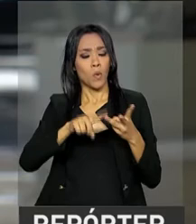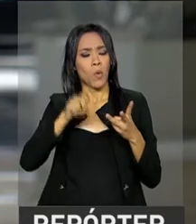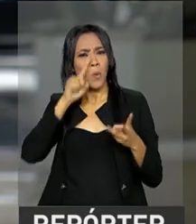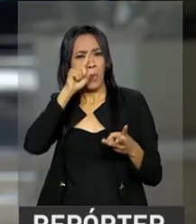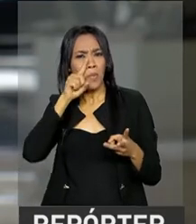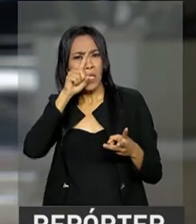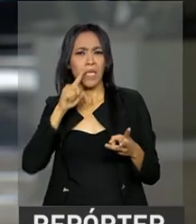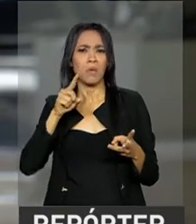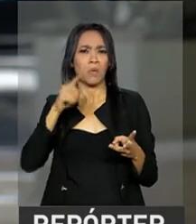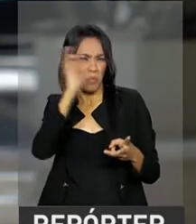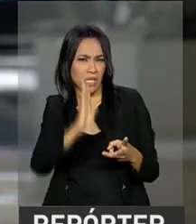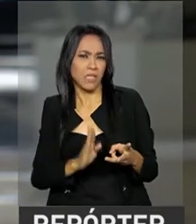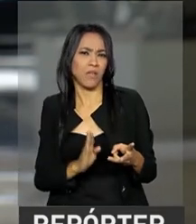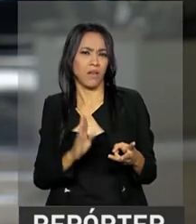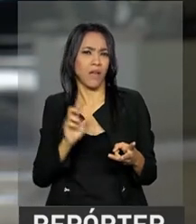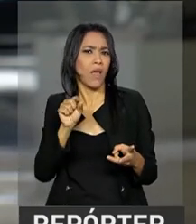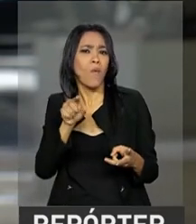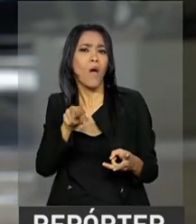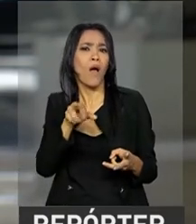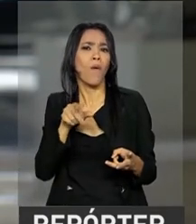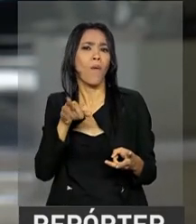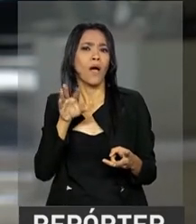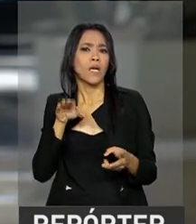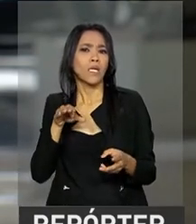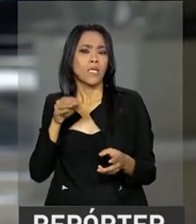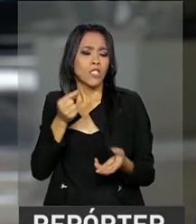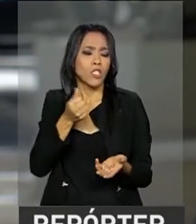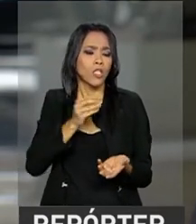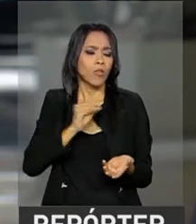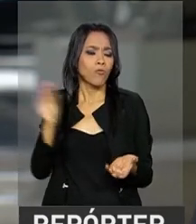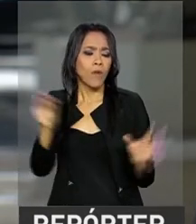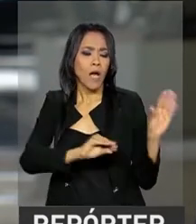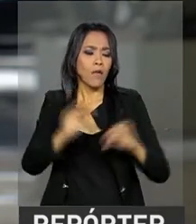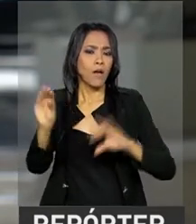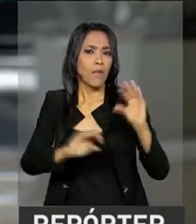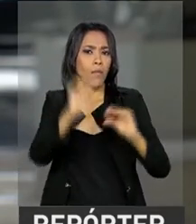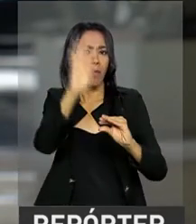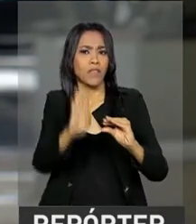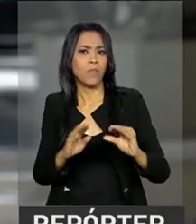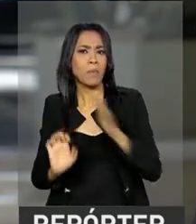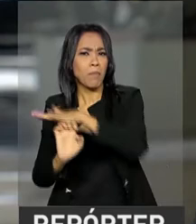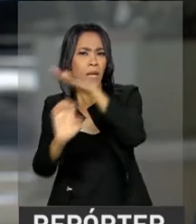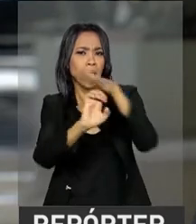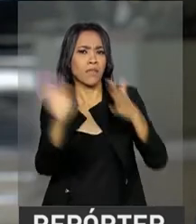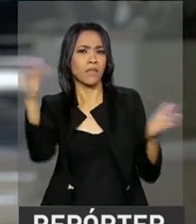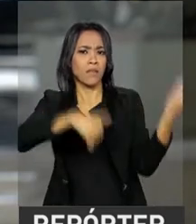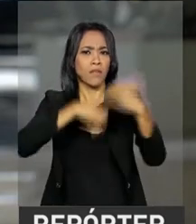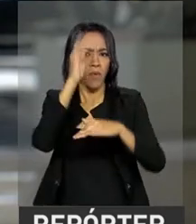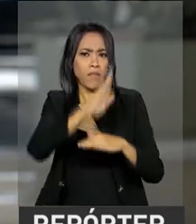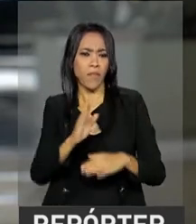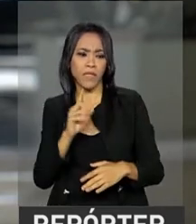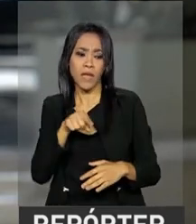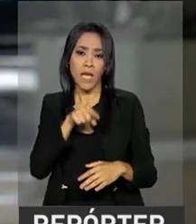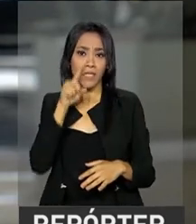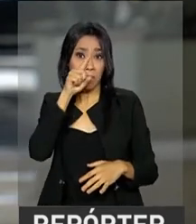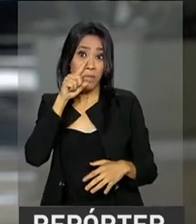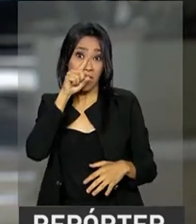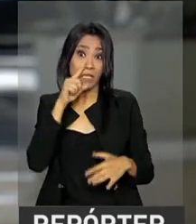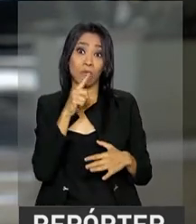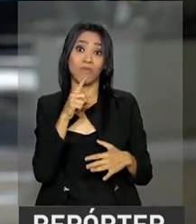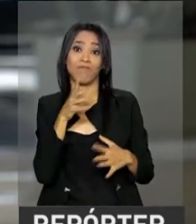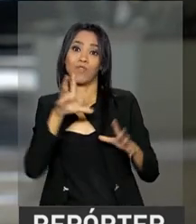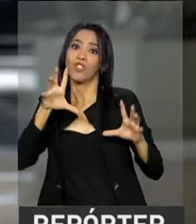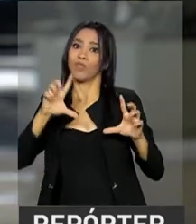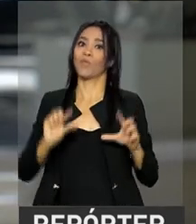risco avaliado por investidores para se investir aqui no nosso país lembrou que esse risco brasil caiu muito ao longo dos últimos